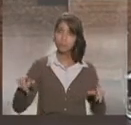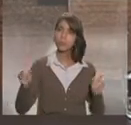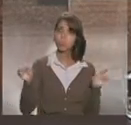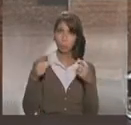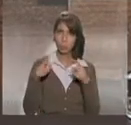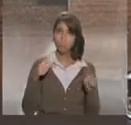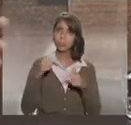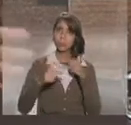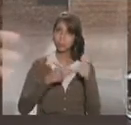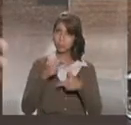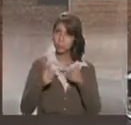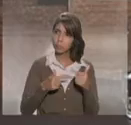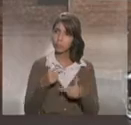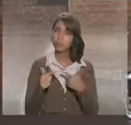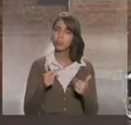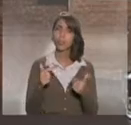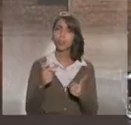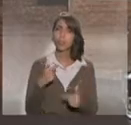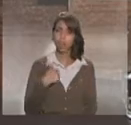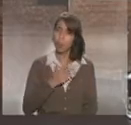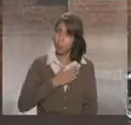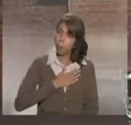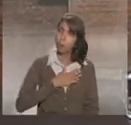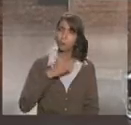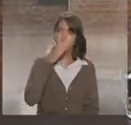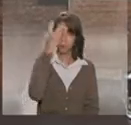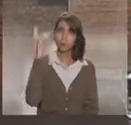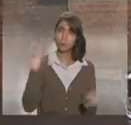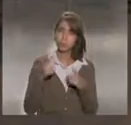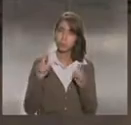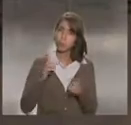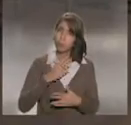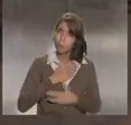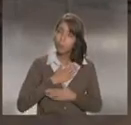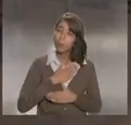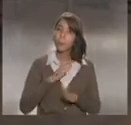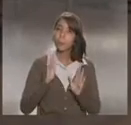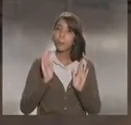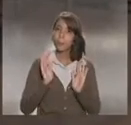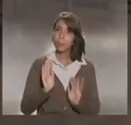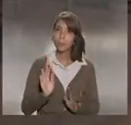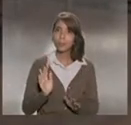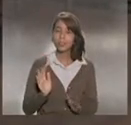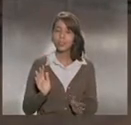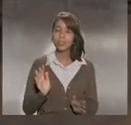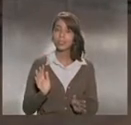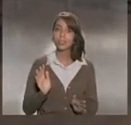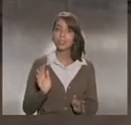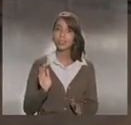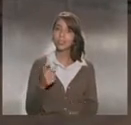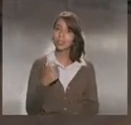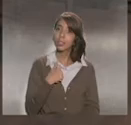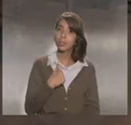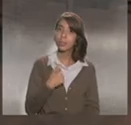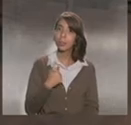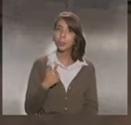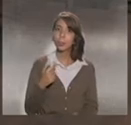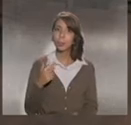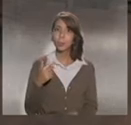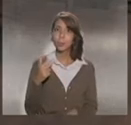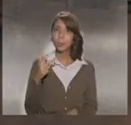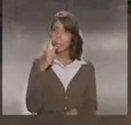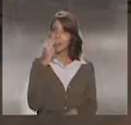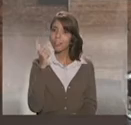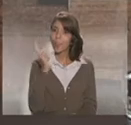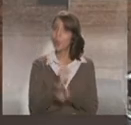longe de eu não gostar das pessoas música hoje isso não é mais o mais claro mas eu encontrei o meu